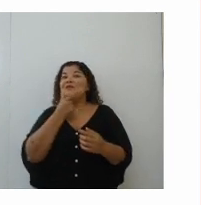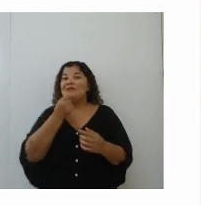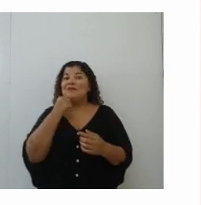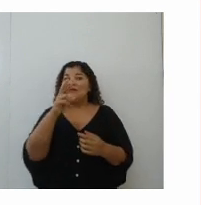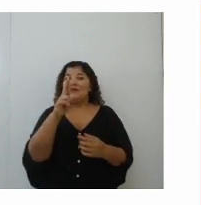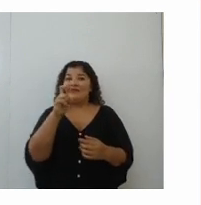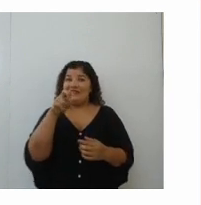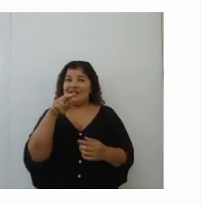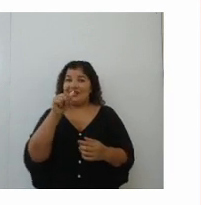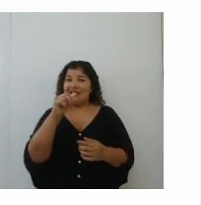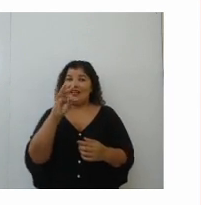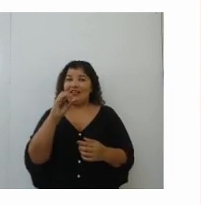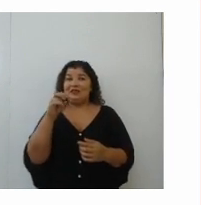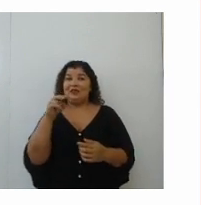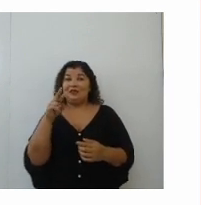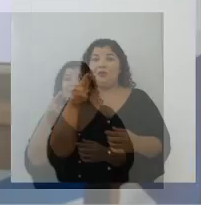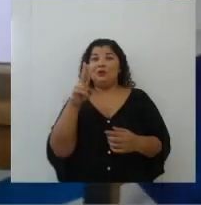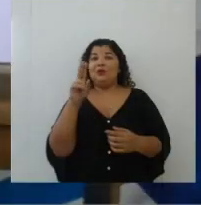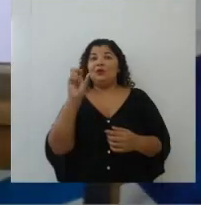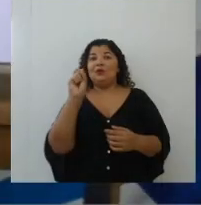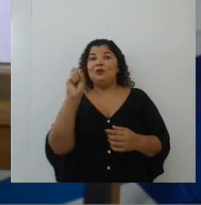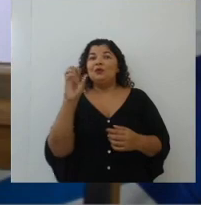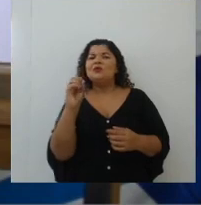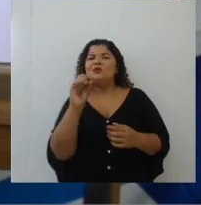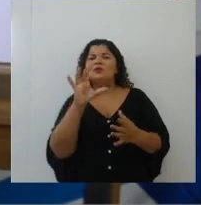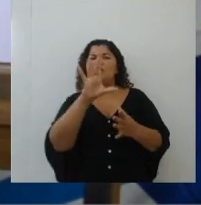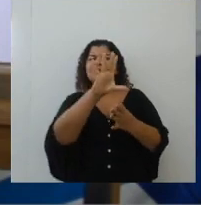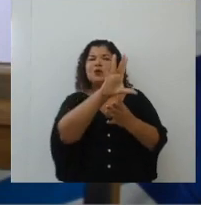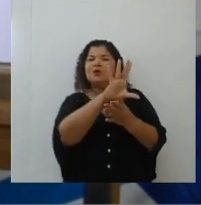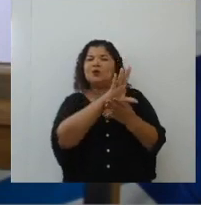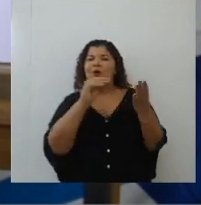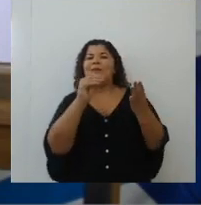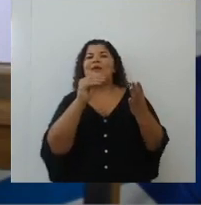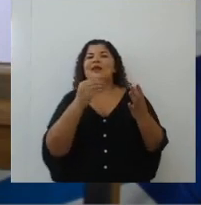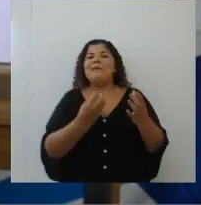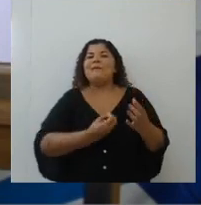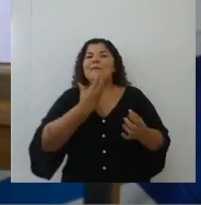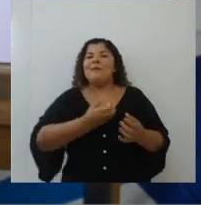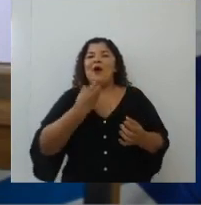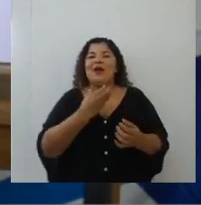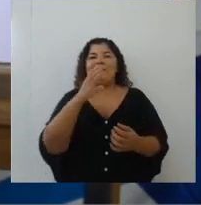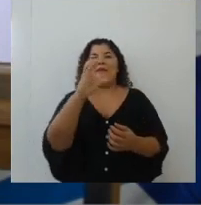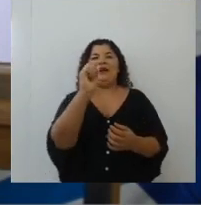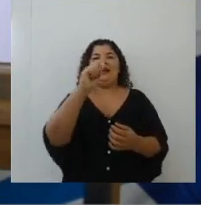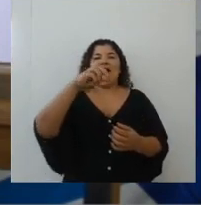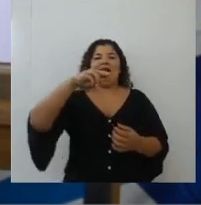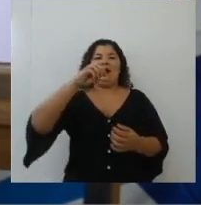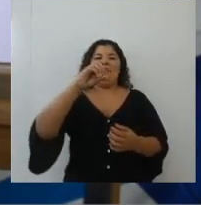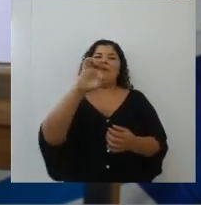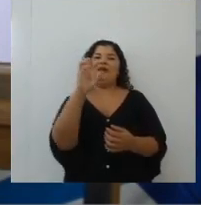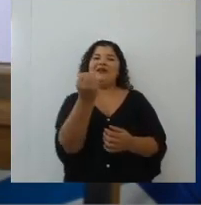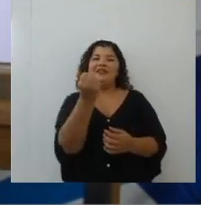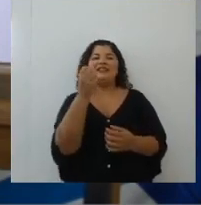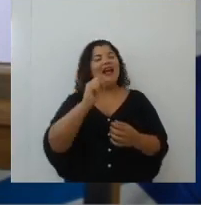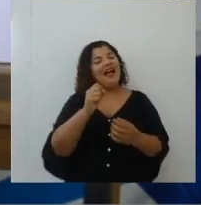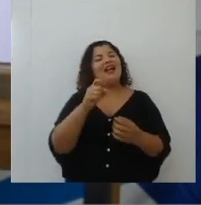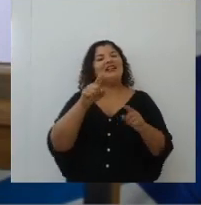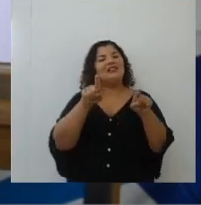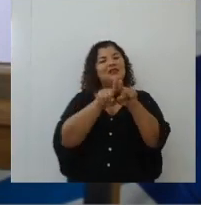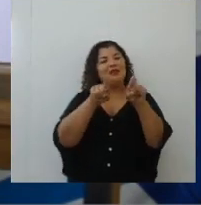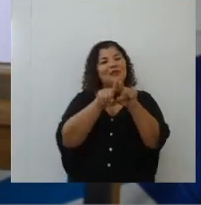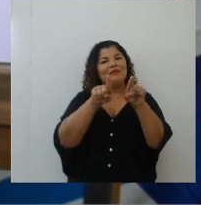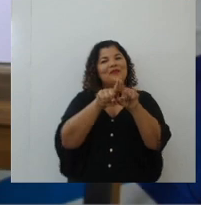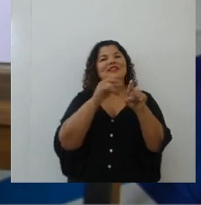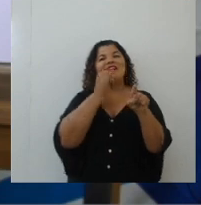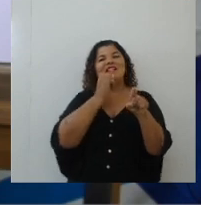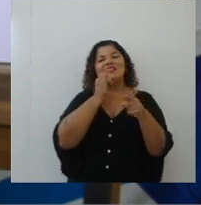Russo faz? Ele cita o fragmento do poema de Camões no texto. Esse recurso é chamado de